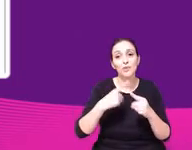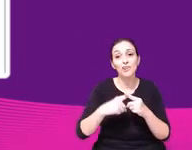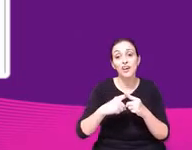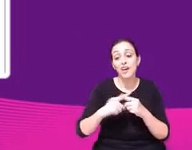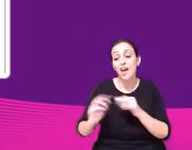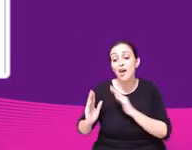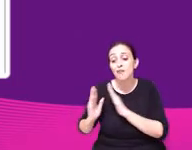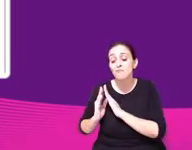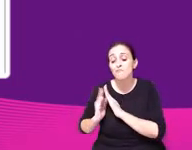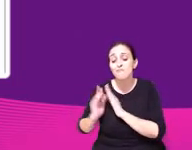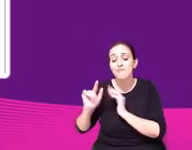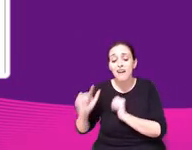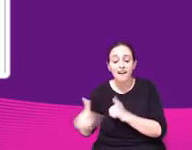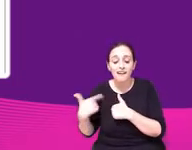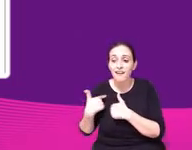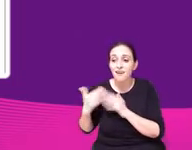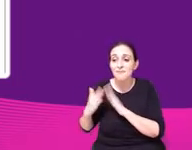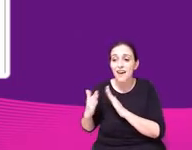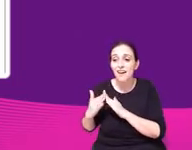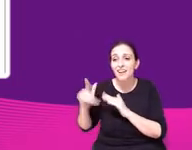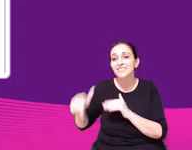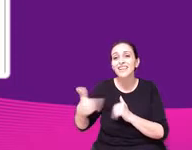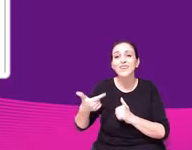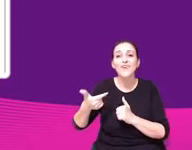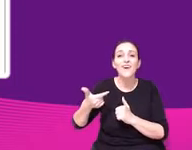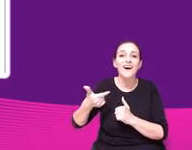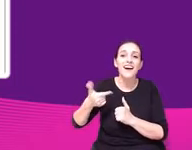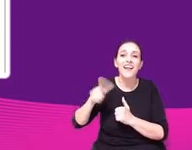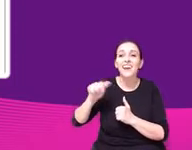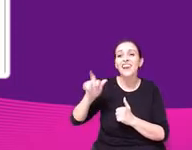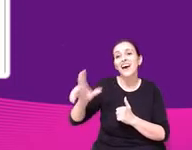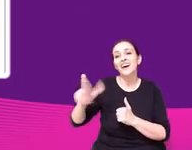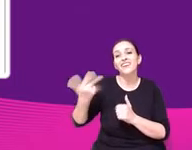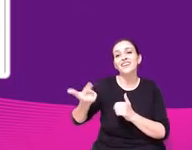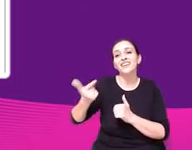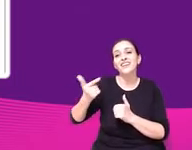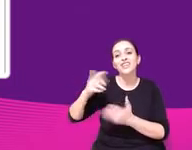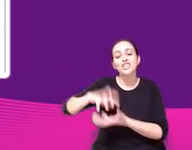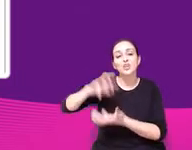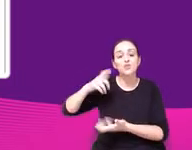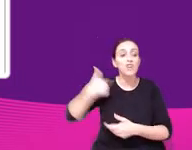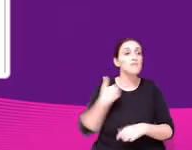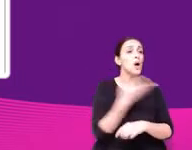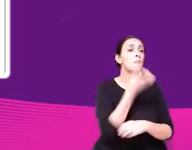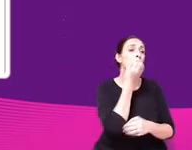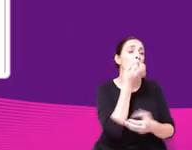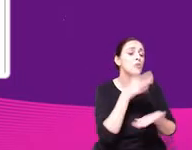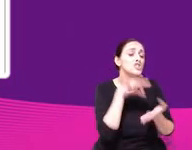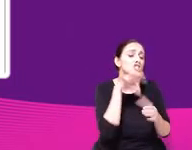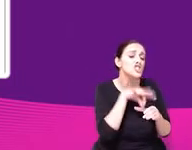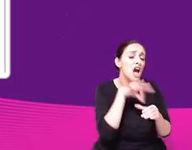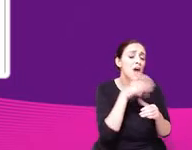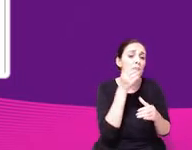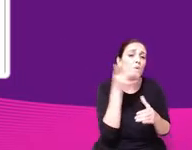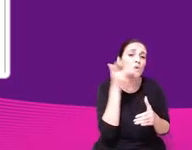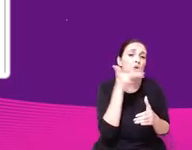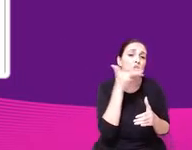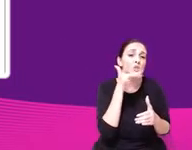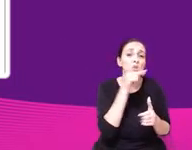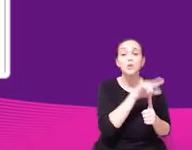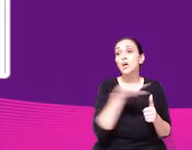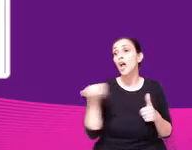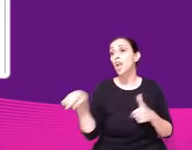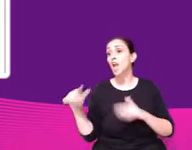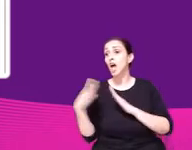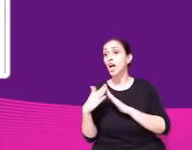ganhava chazinho, conversava sobre a novela. Eu pedi para ela pensar muito bem, porque ela perderia isso se fizesse o transplante. O filho